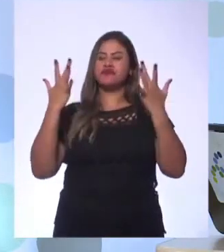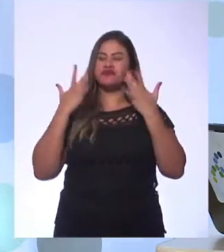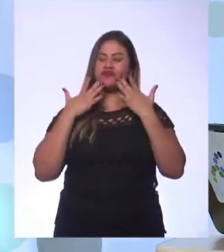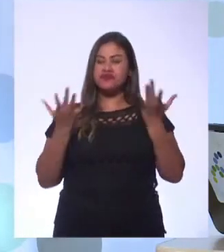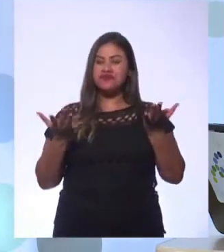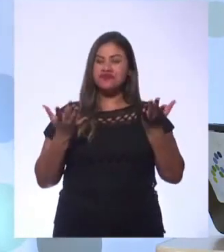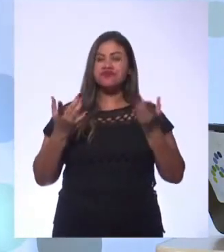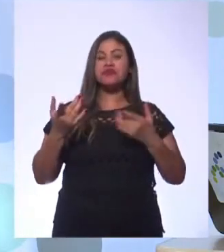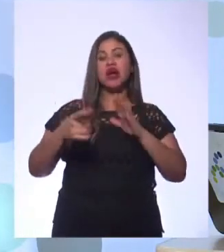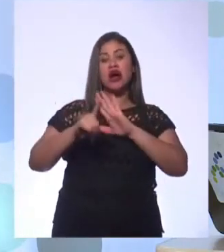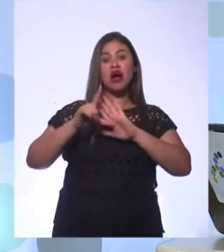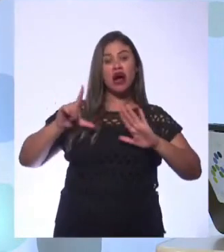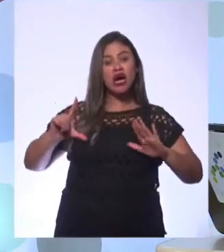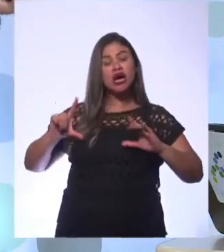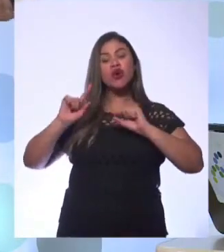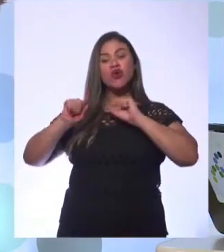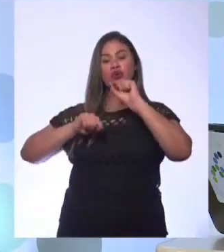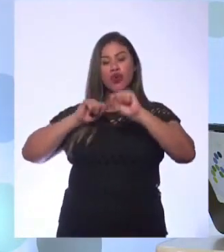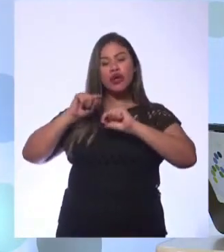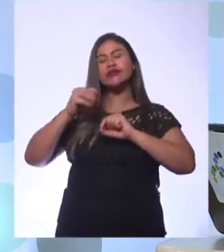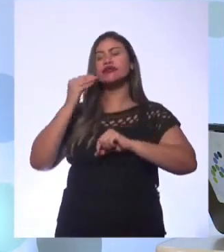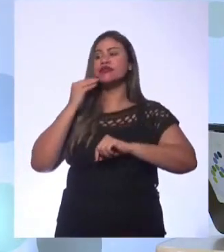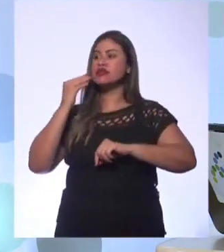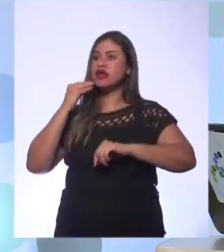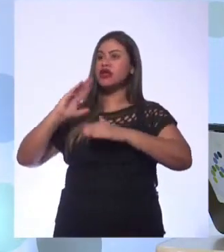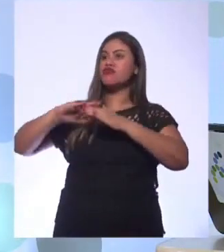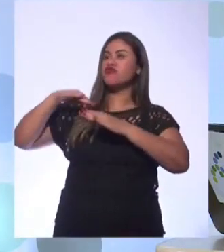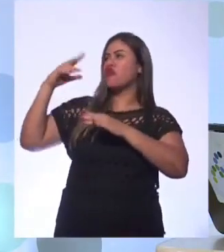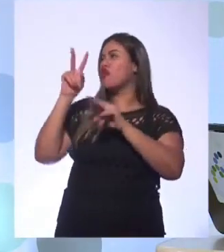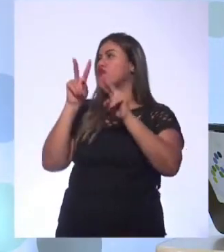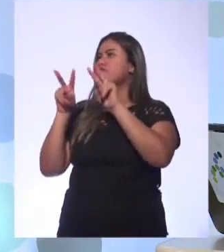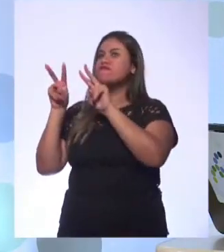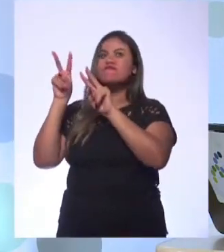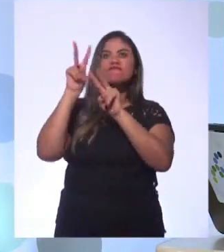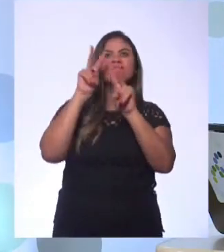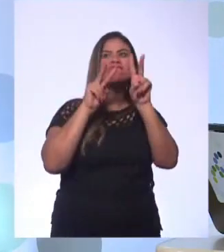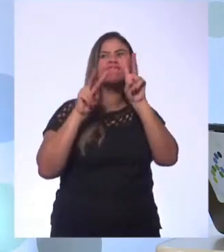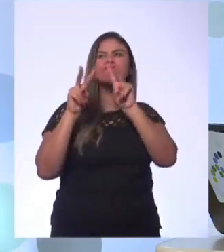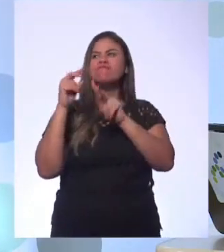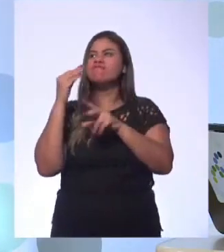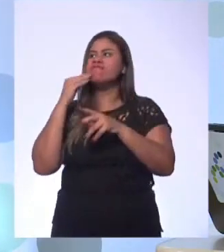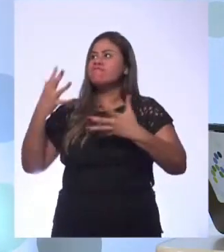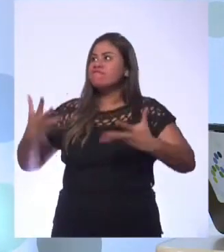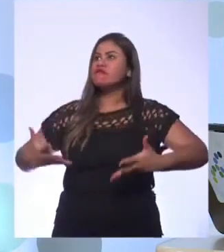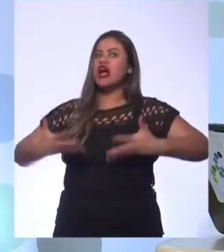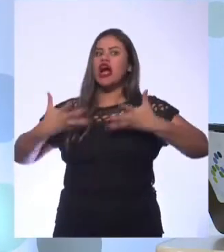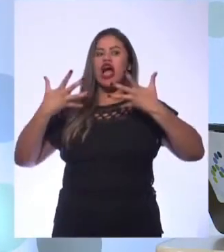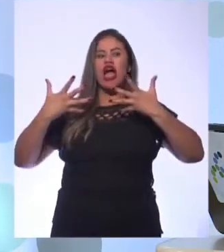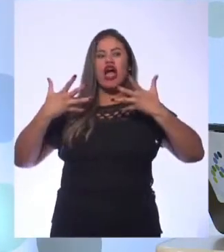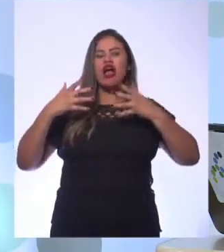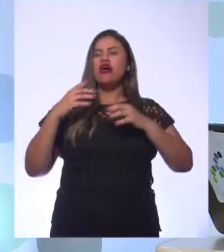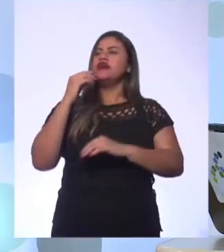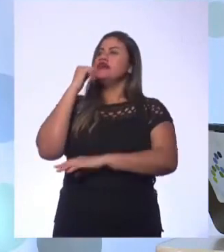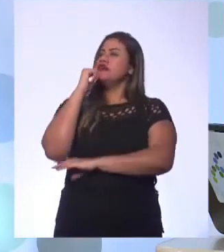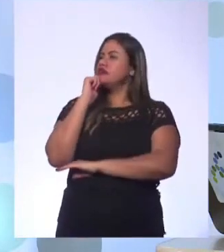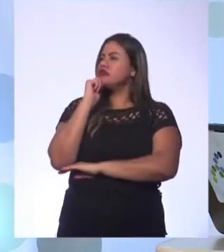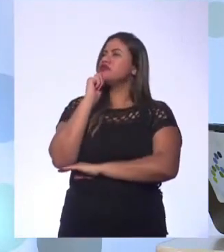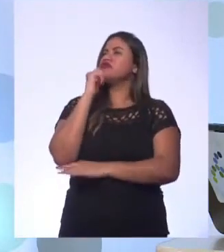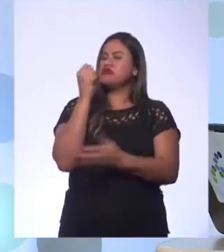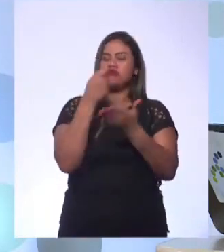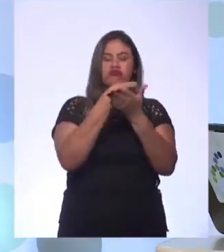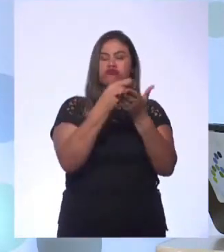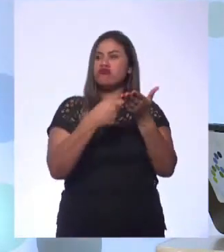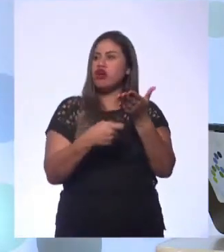gente busca justamente essas inspirações externas e, a partir daí, a gente vai elaborando, vai esboçando